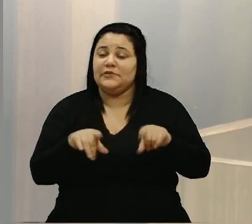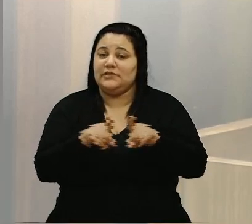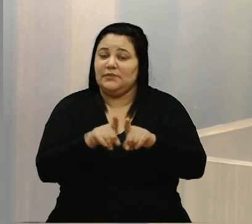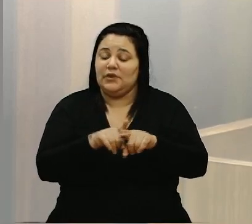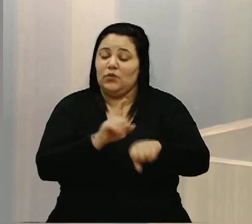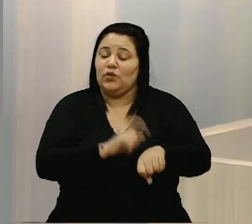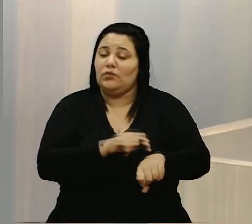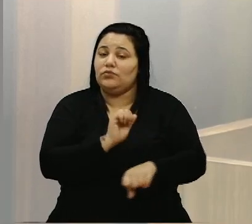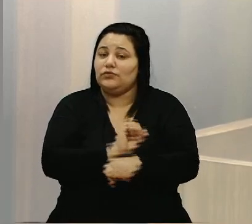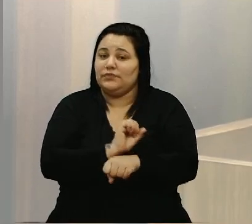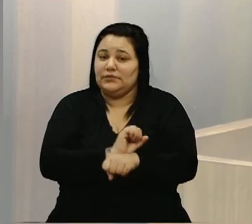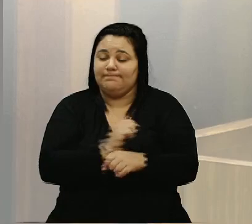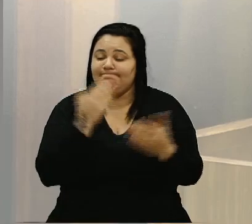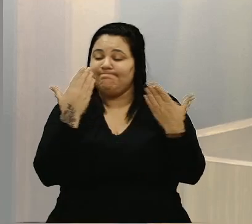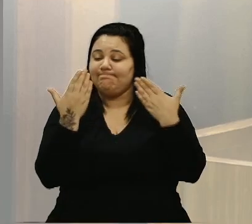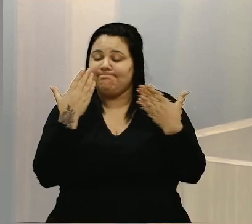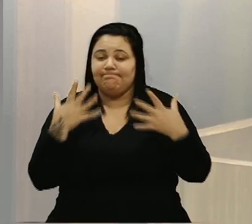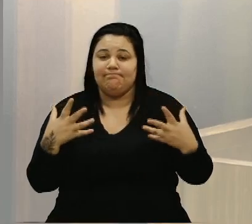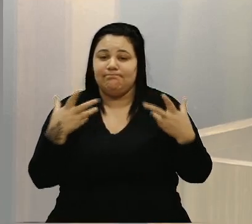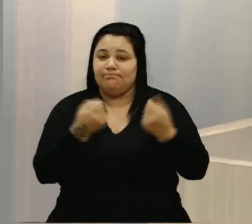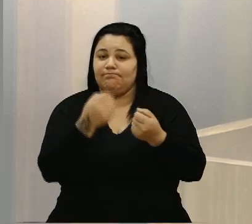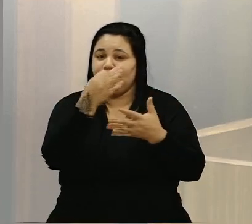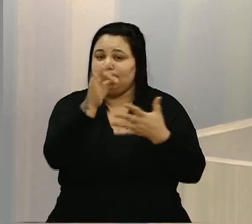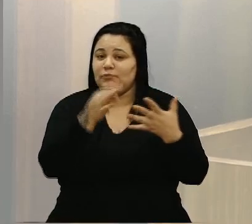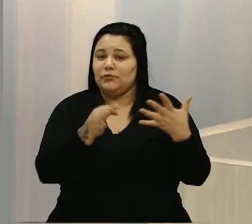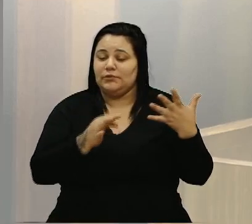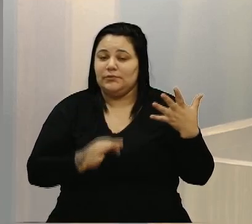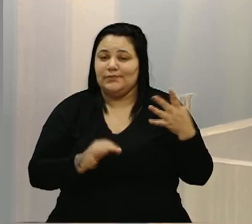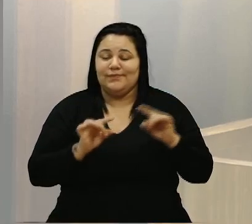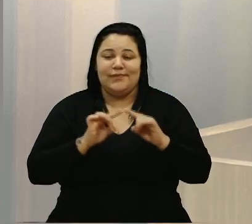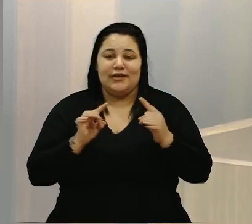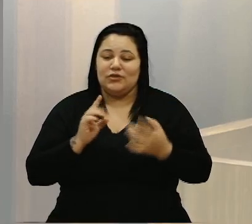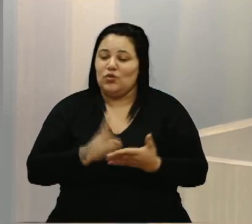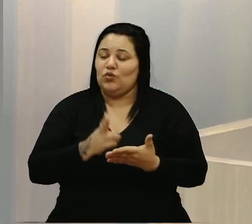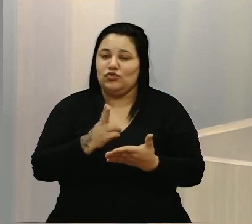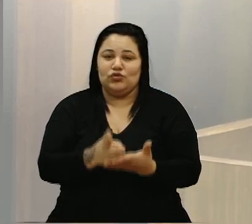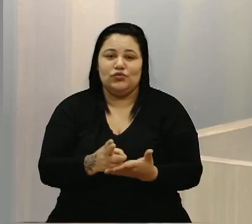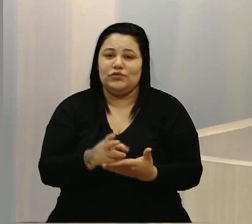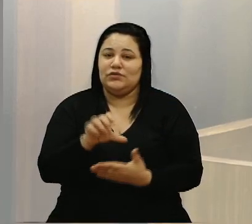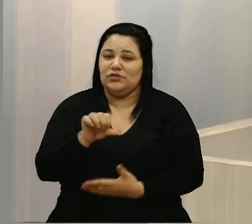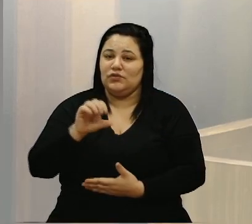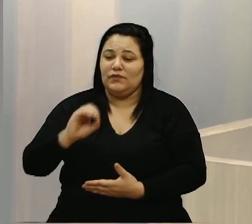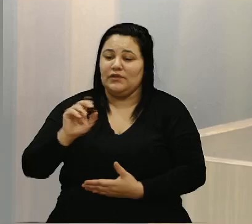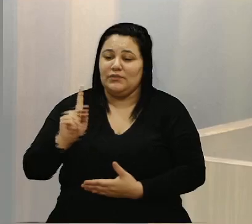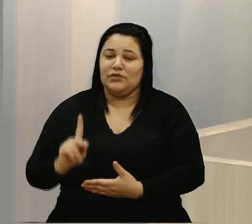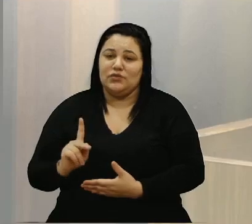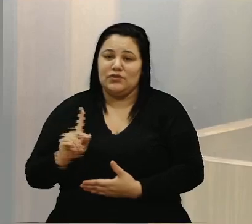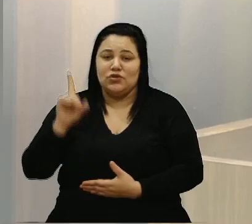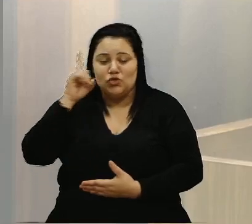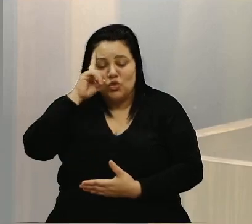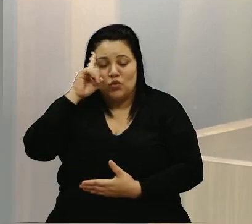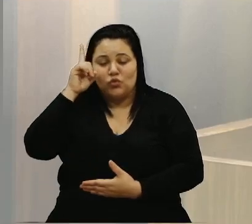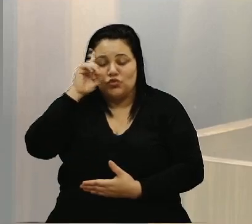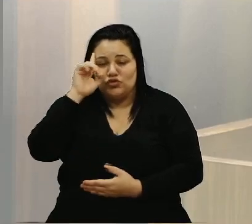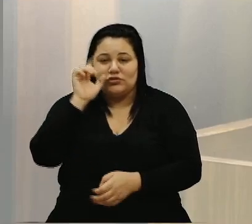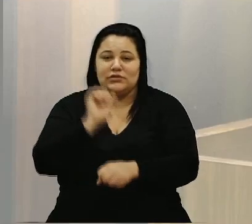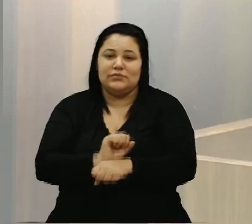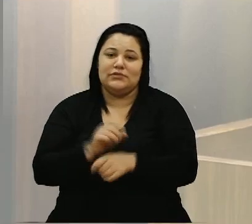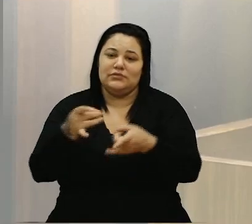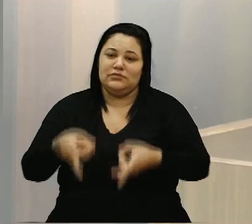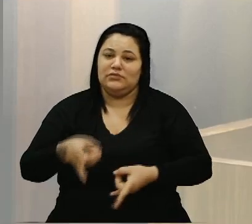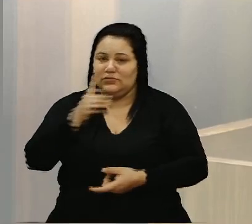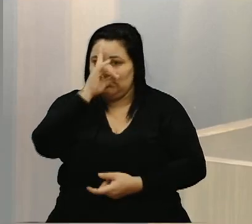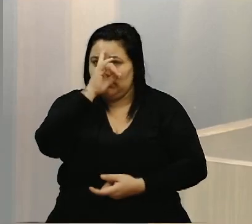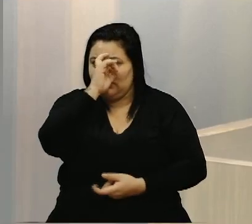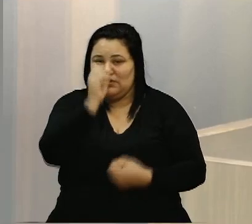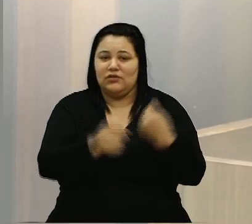de espera, mas não baixamos de 90 pacientes por dia aguardando leitos. Alguns dias